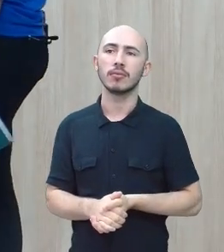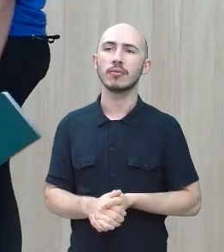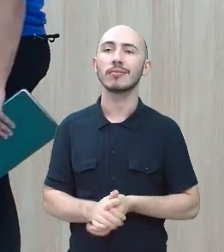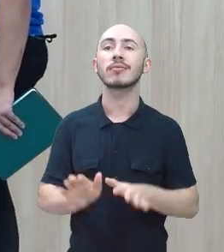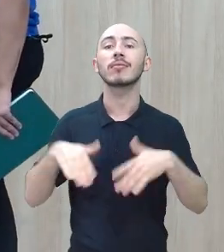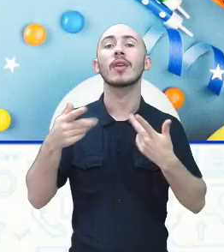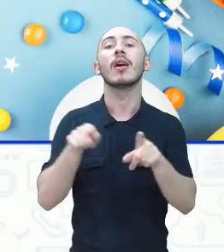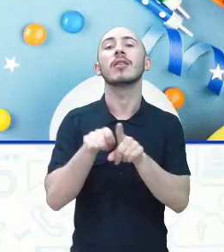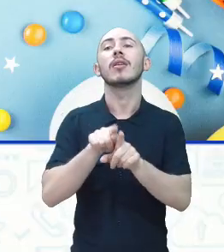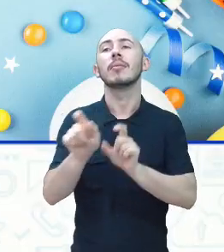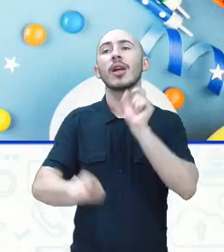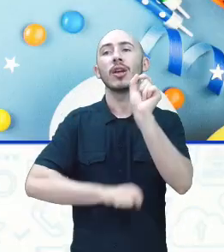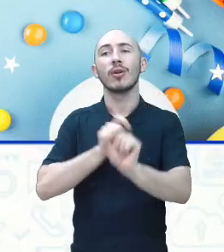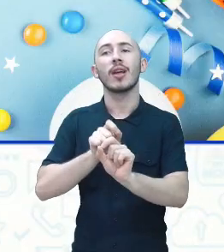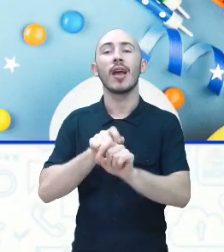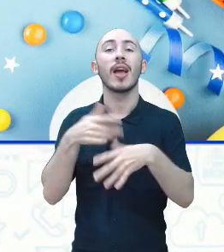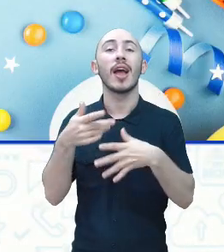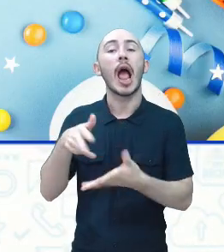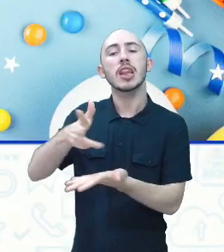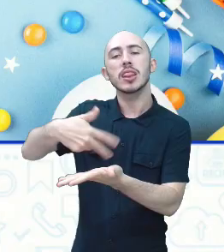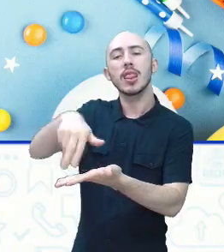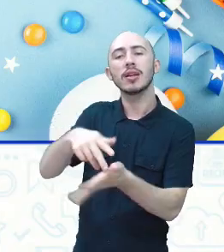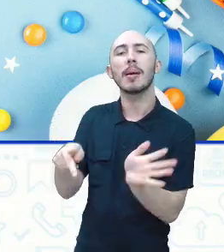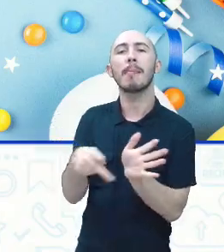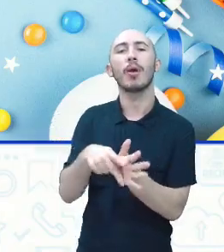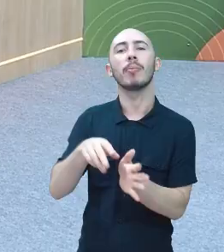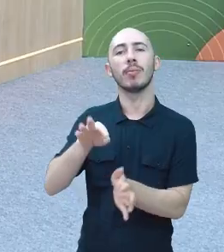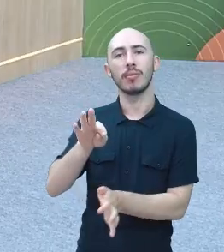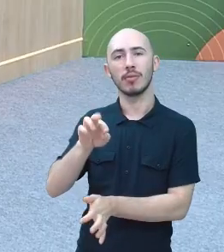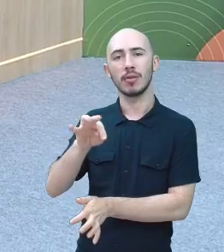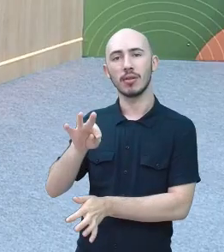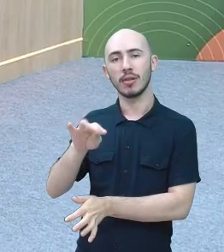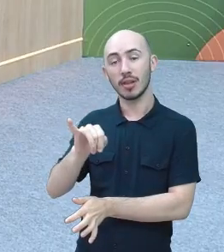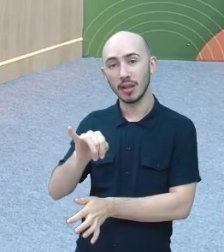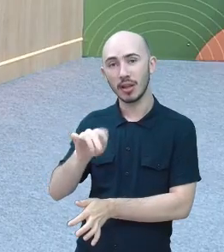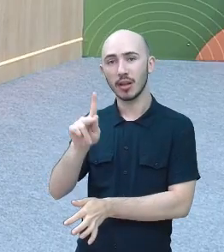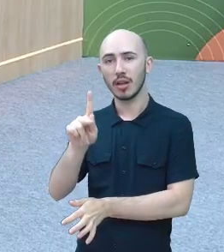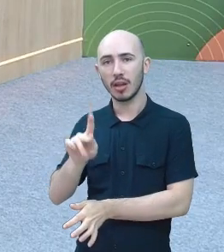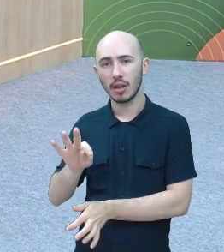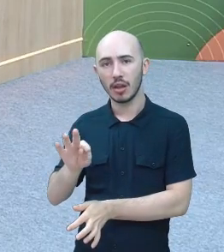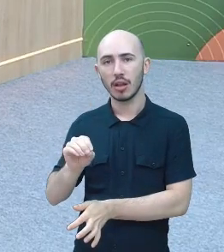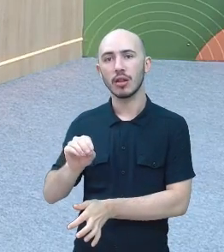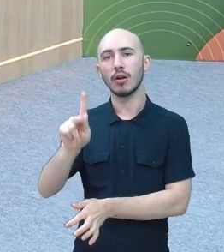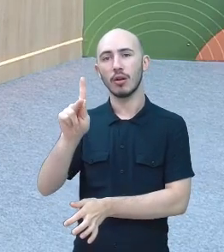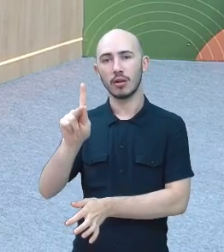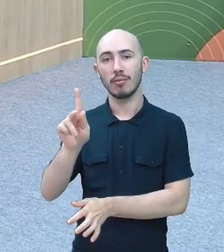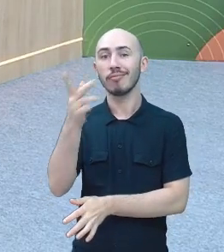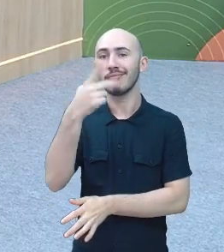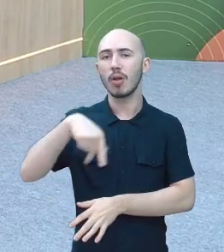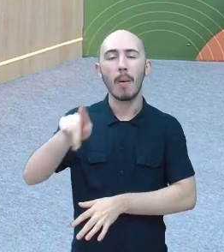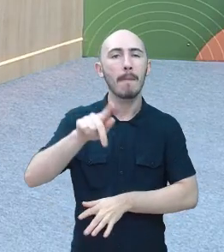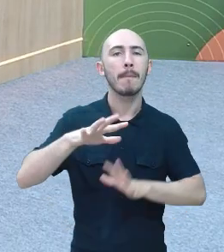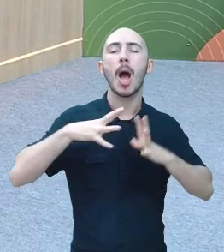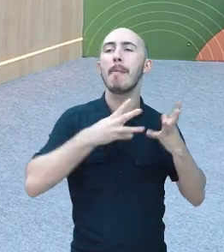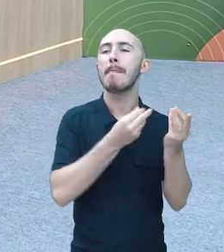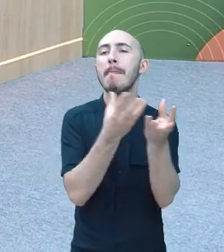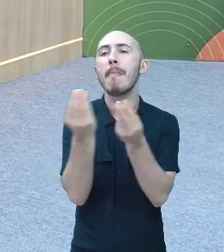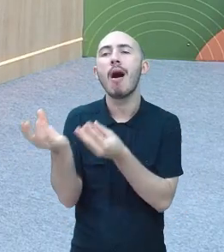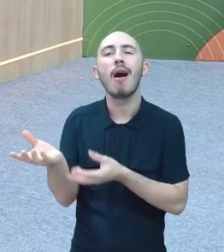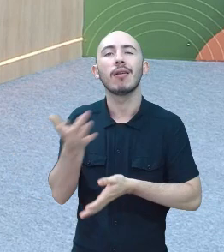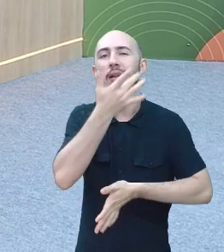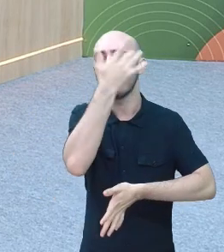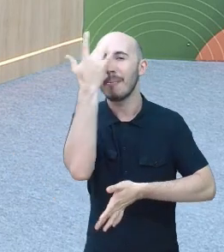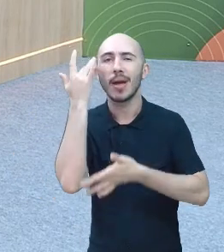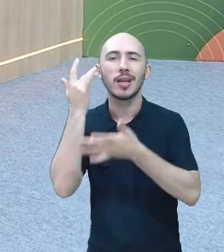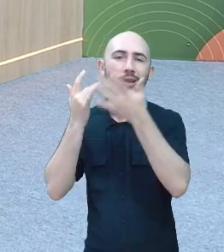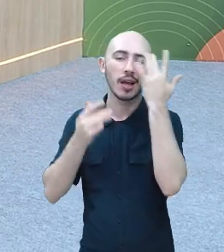E as danças do TikTok, que são os fenômenos, né, na contemporaneidade. Tem muita gente aí aprendendo a dançar